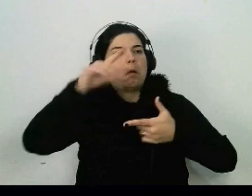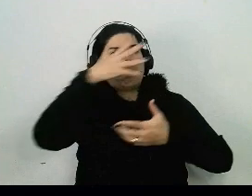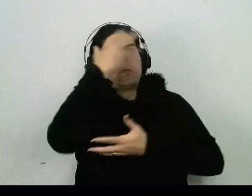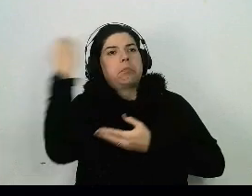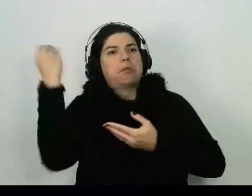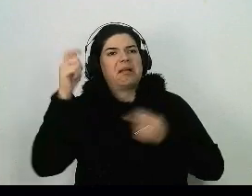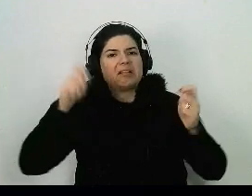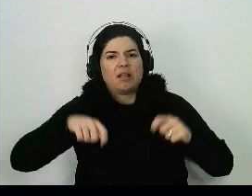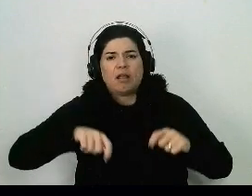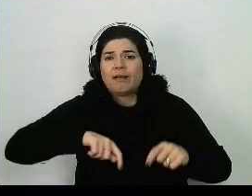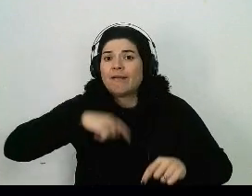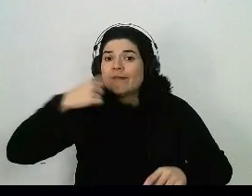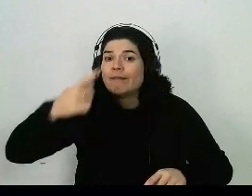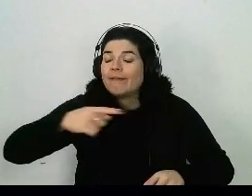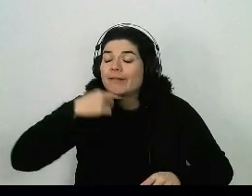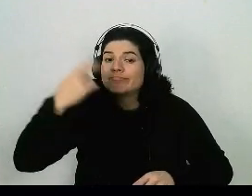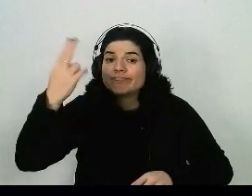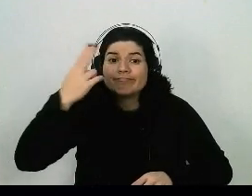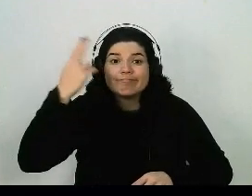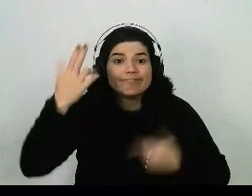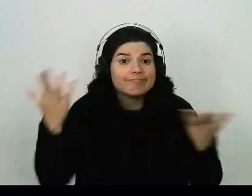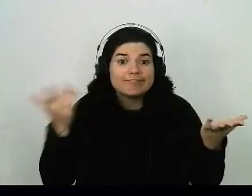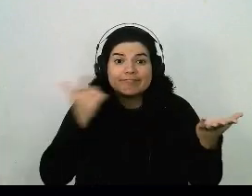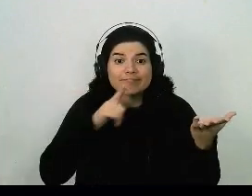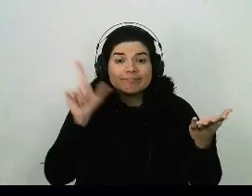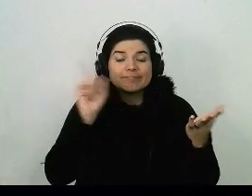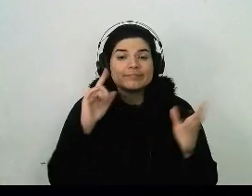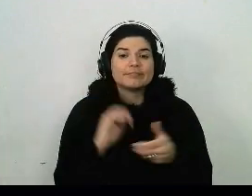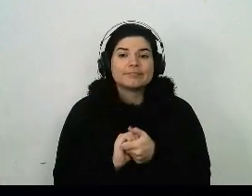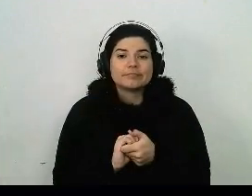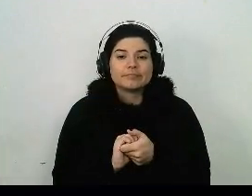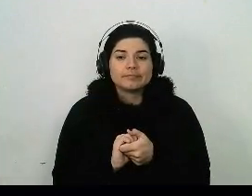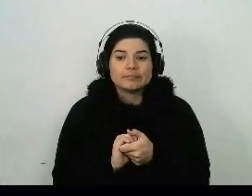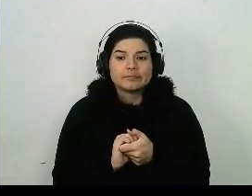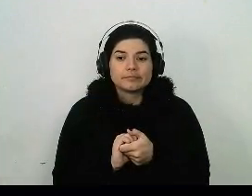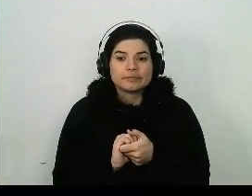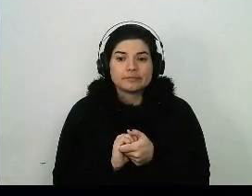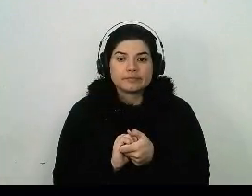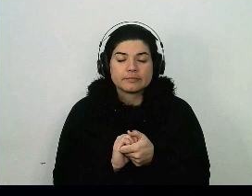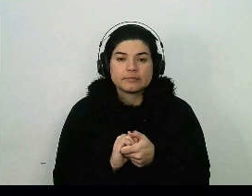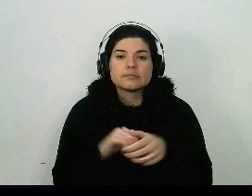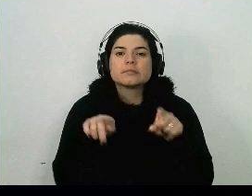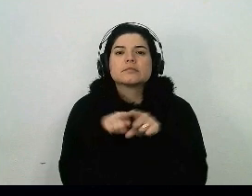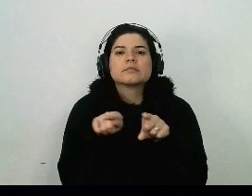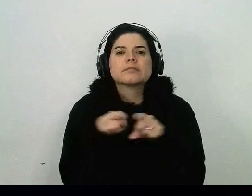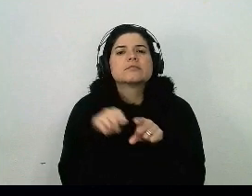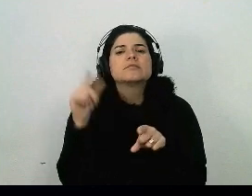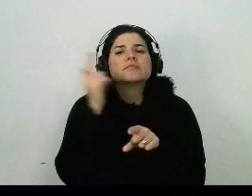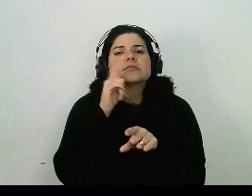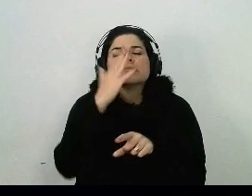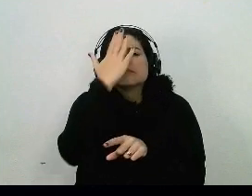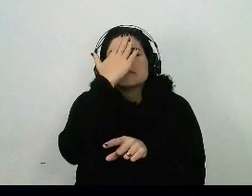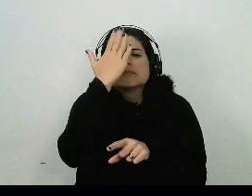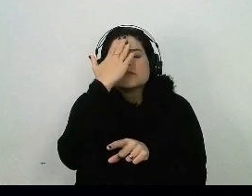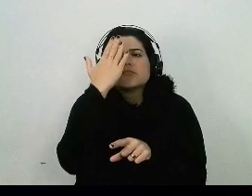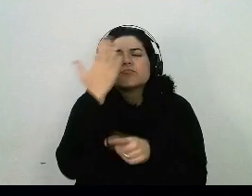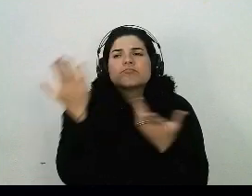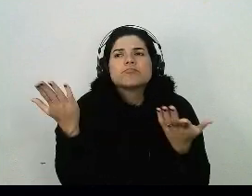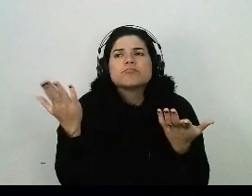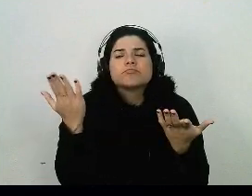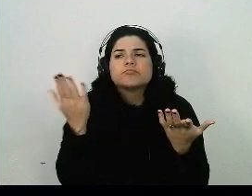como e aqui que tipo de métrica a gente coleta na dimensão satisfação coisas como